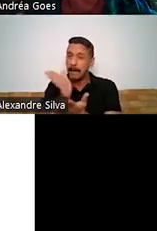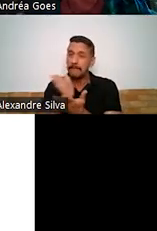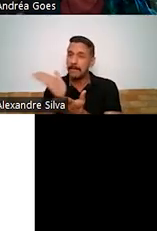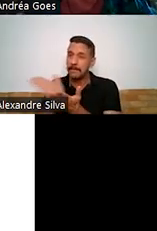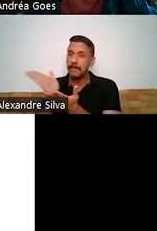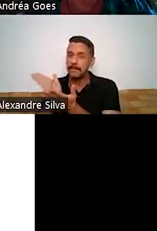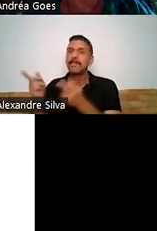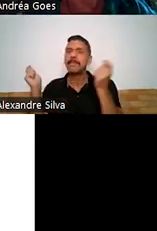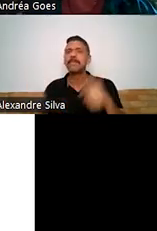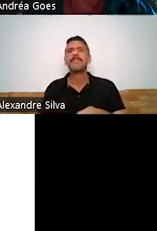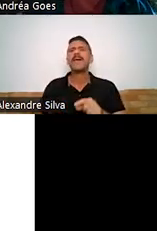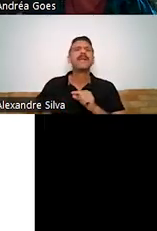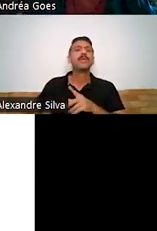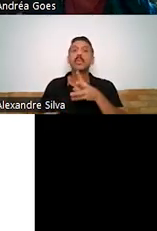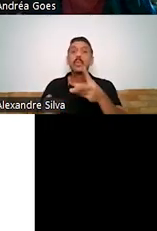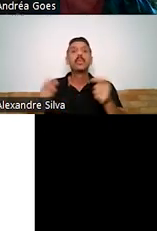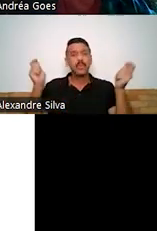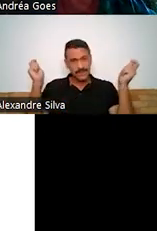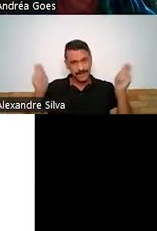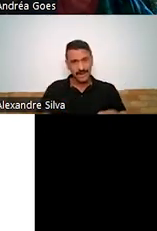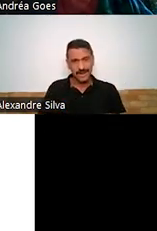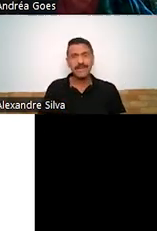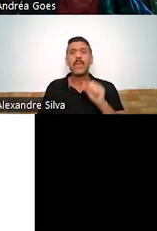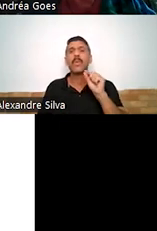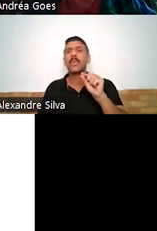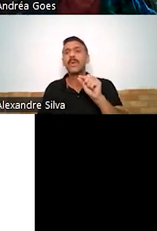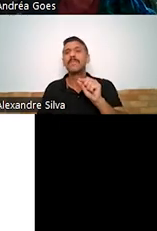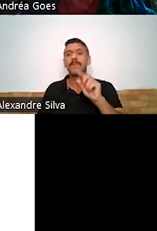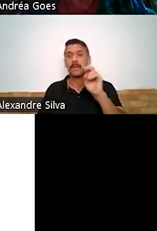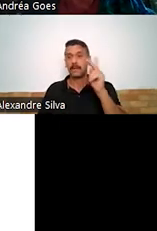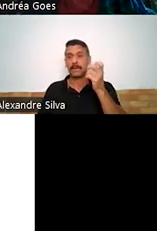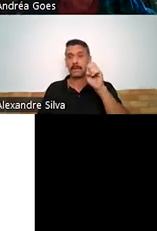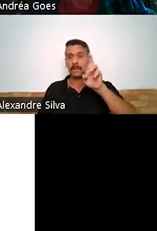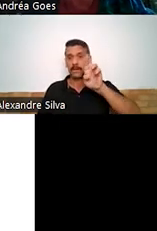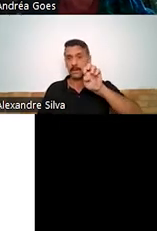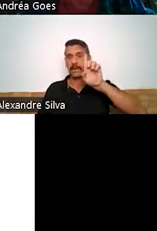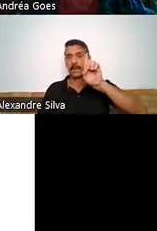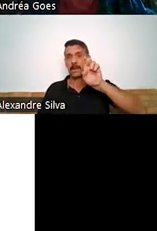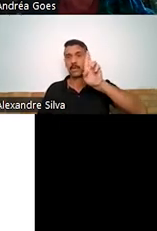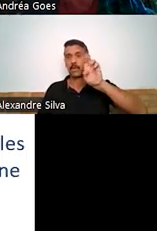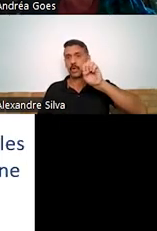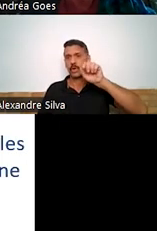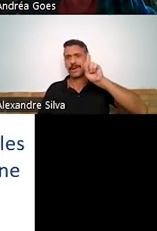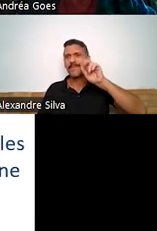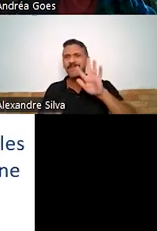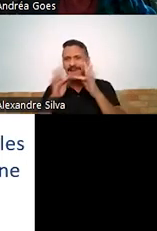um heredograma. Todas as possibilidades de ensino de heredograma pode passar, a gente tem aqui com ele. Não